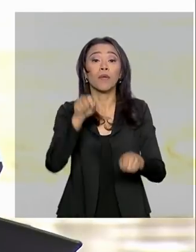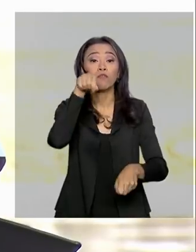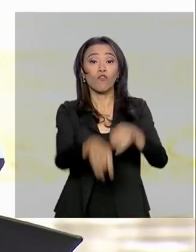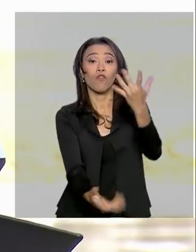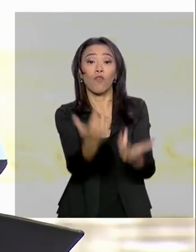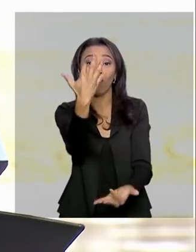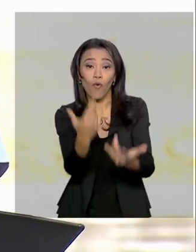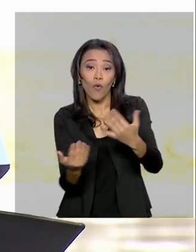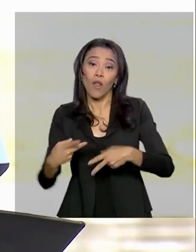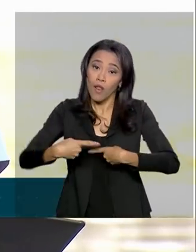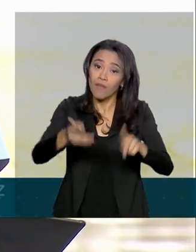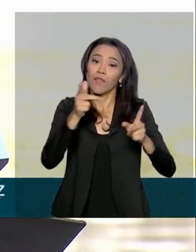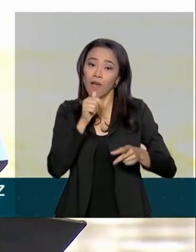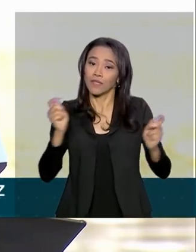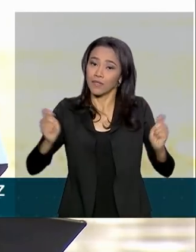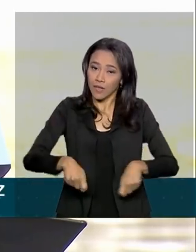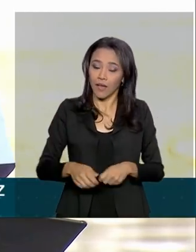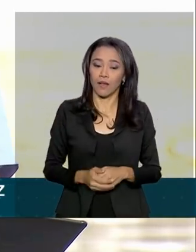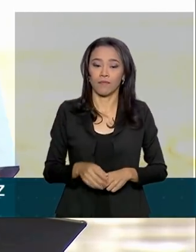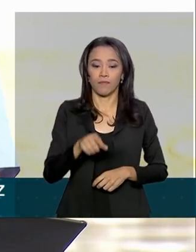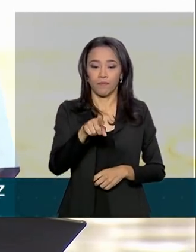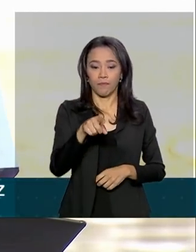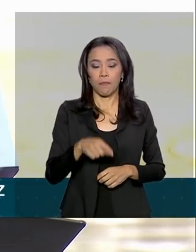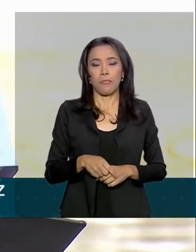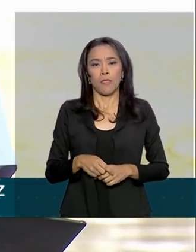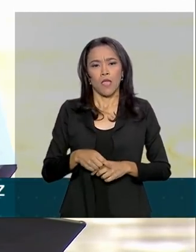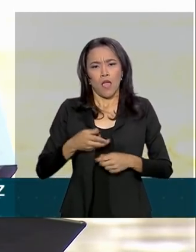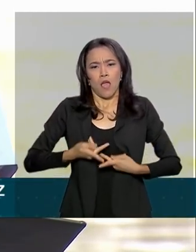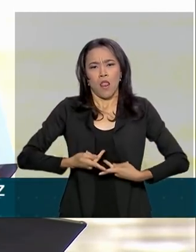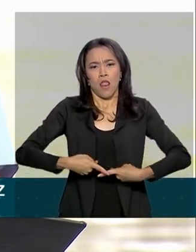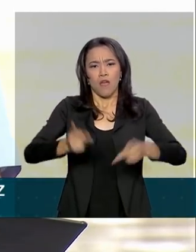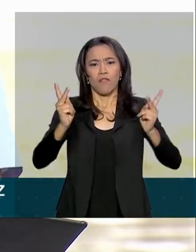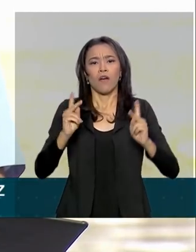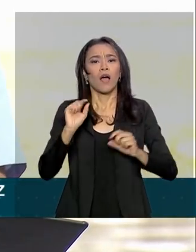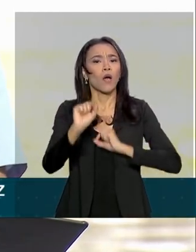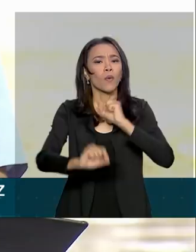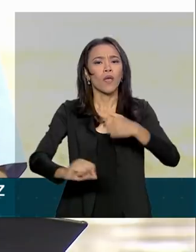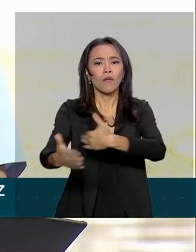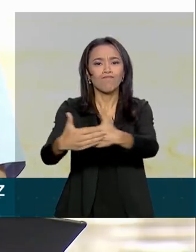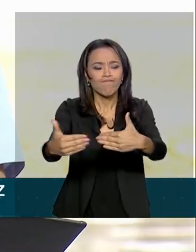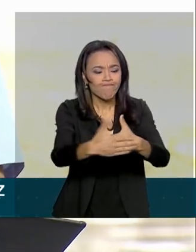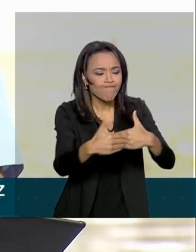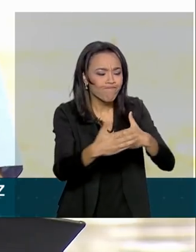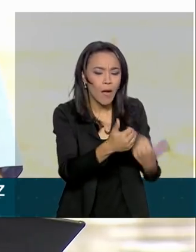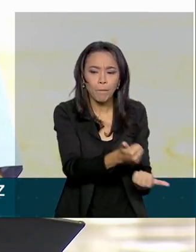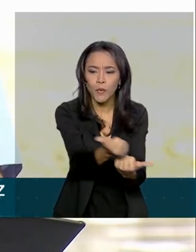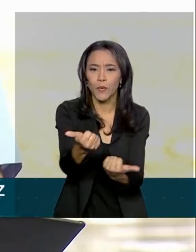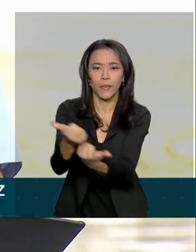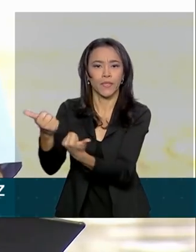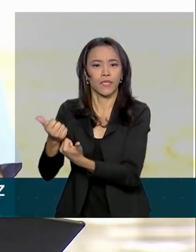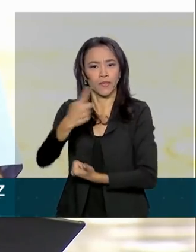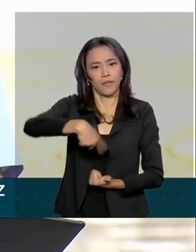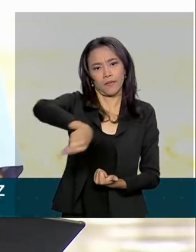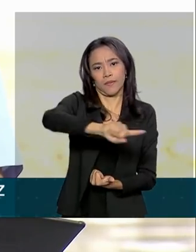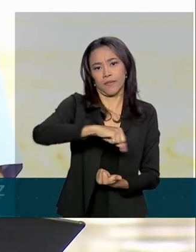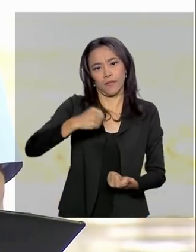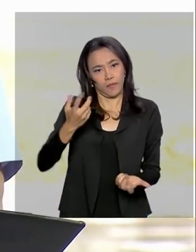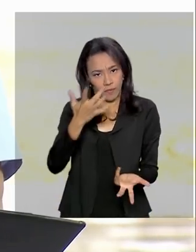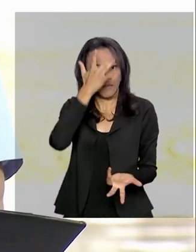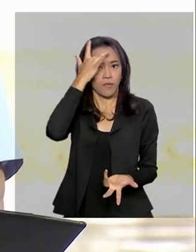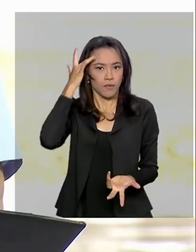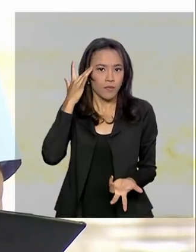Sob suas asas, continuaremos a levar o alento aos irmãos enfermos, apoiando a população,